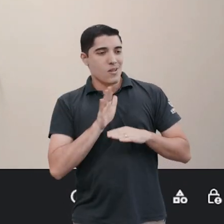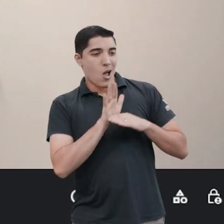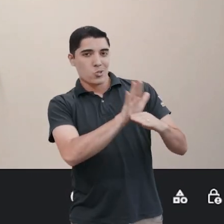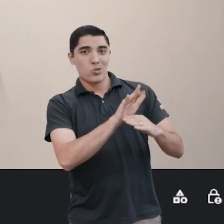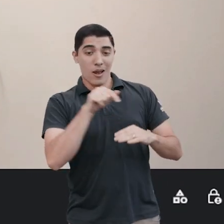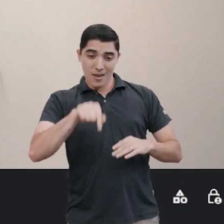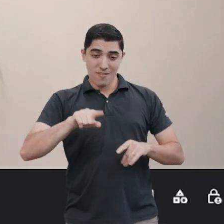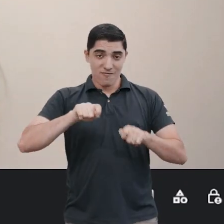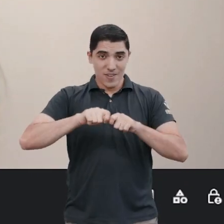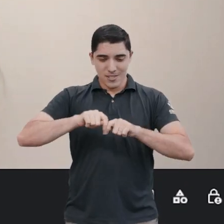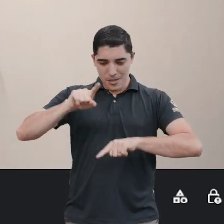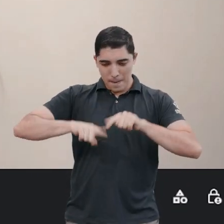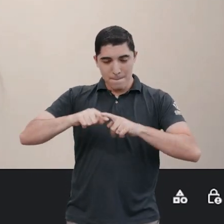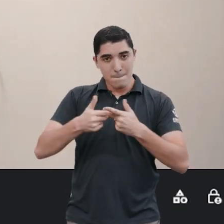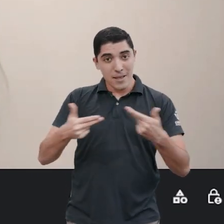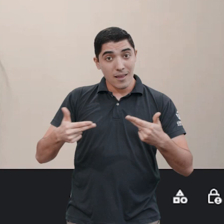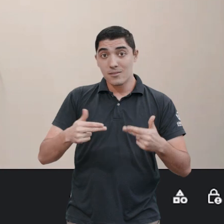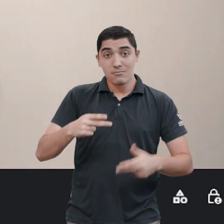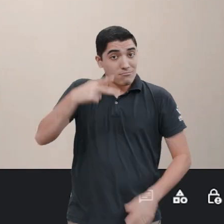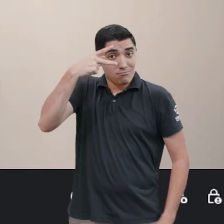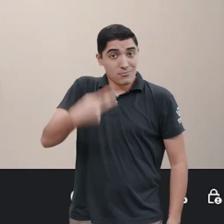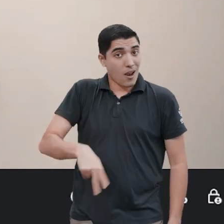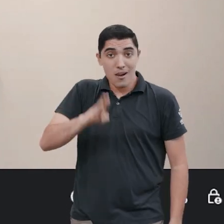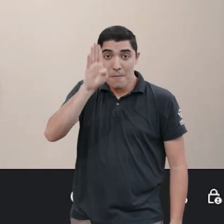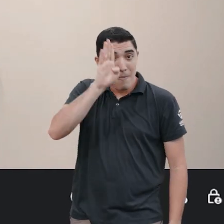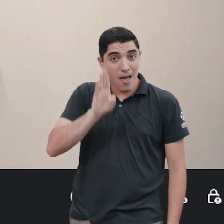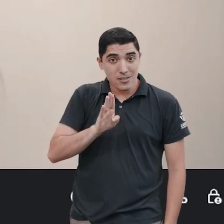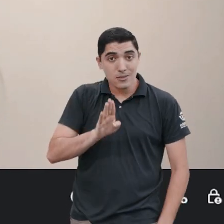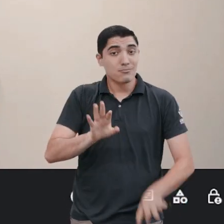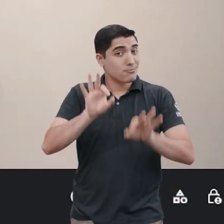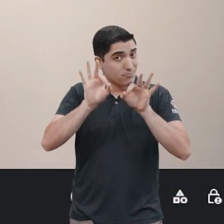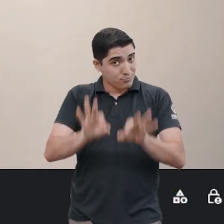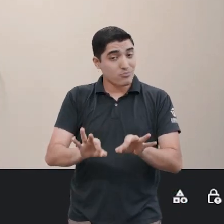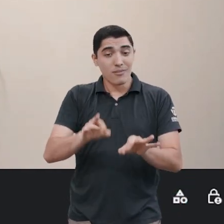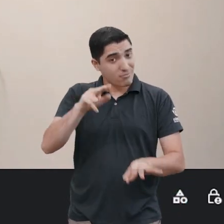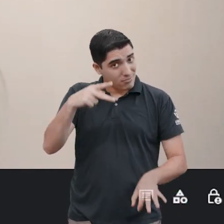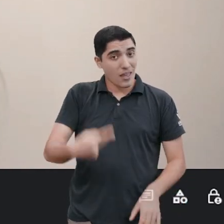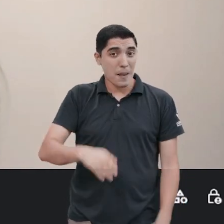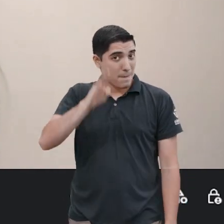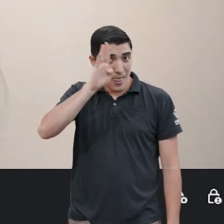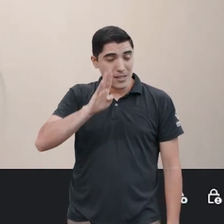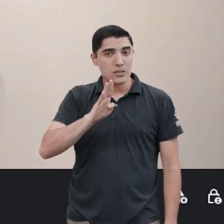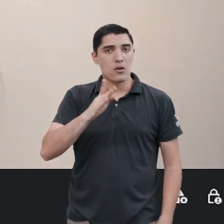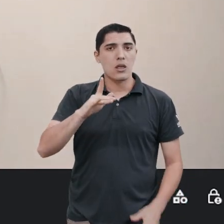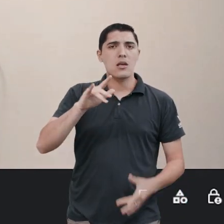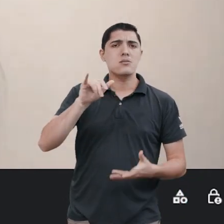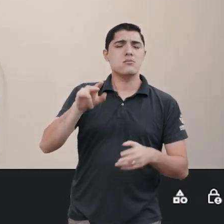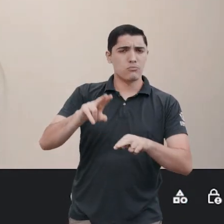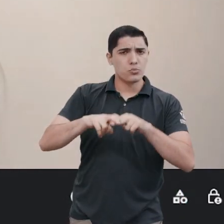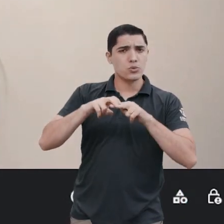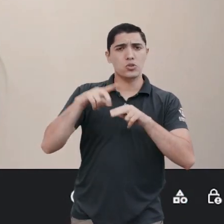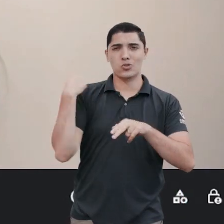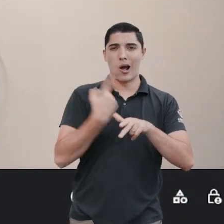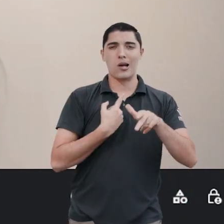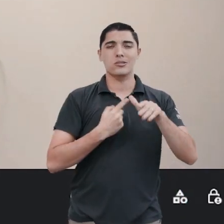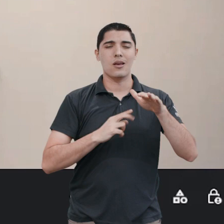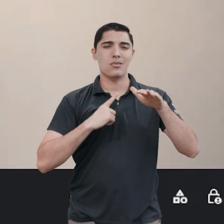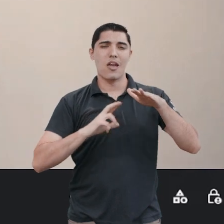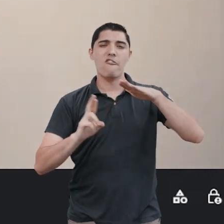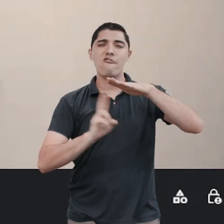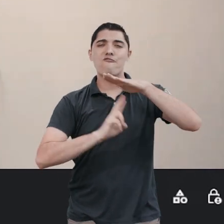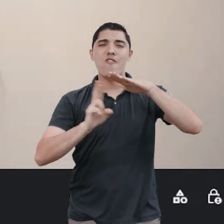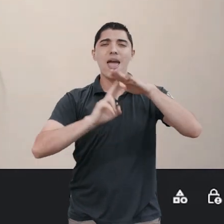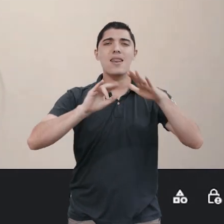colaborar, né, com esse material tão tipicamente brasileiro. Ele é basicamente nosso, né? Nas feiras internacionais que nós fizemos,